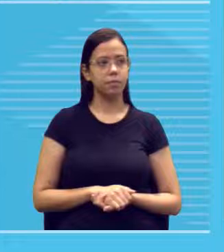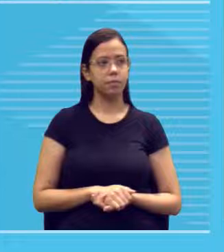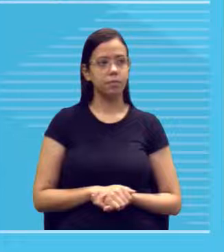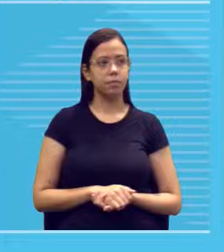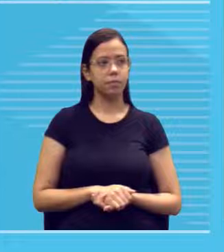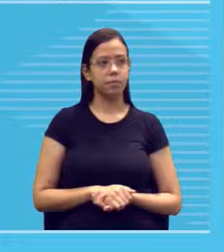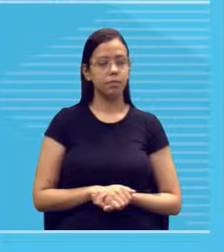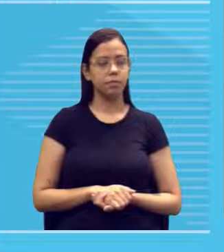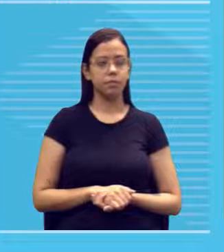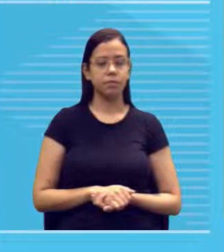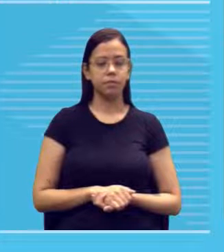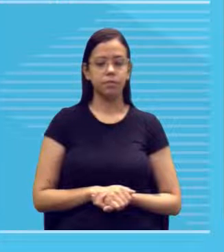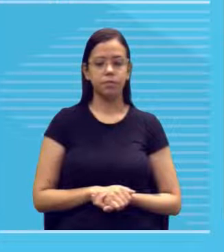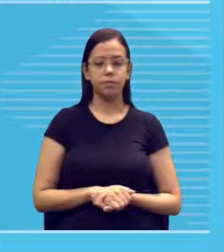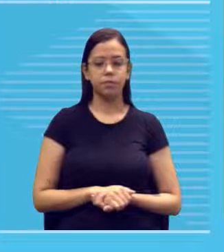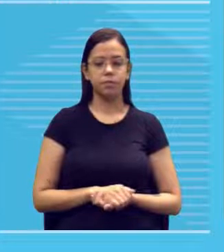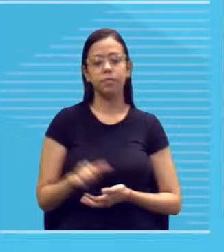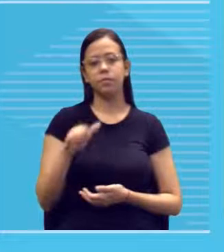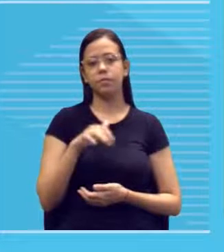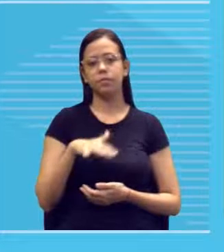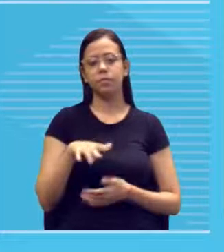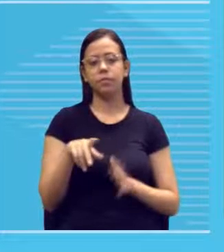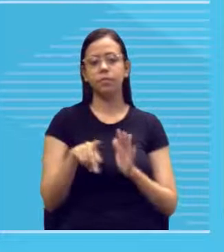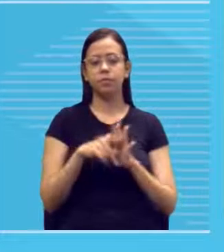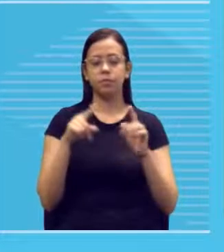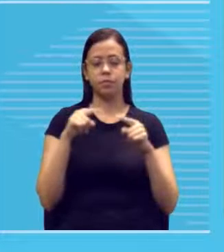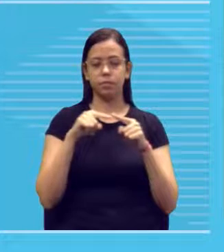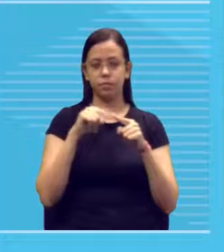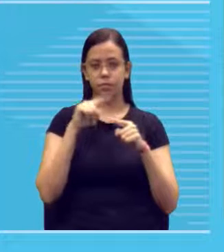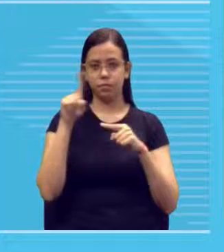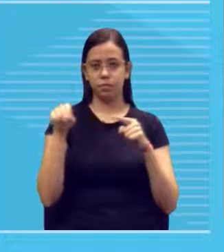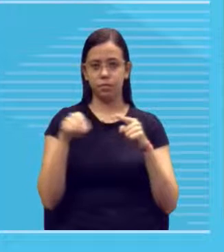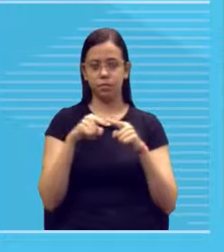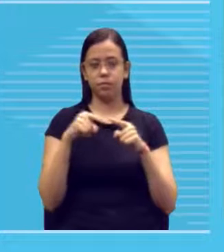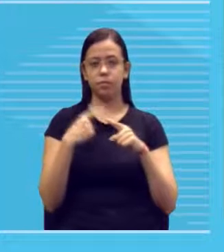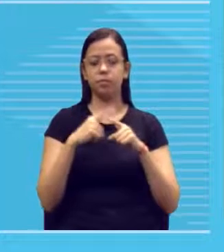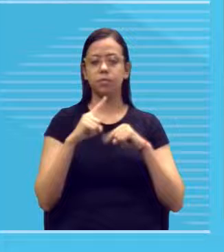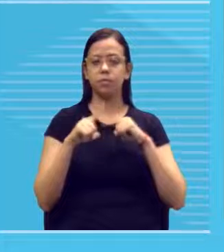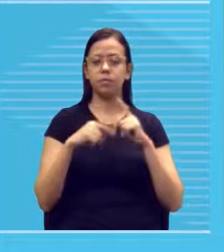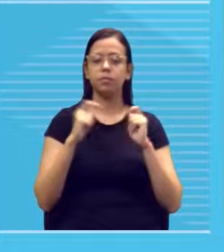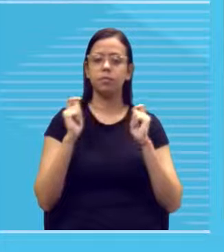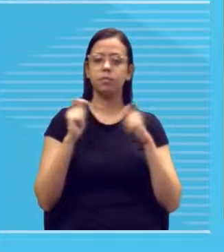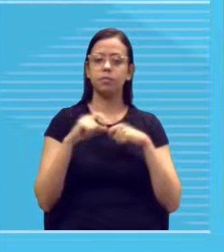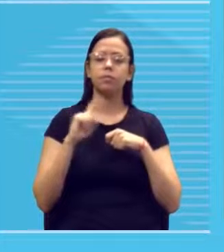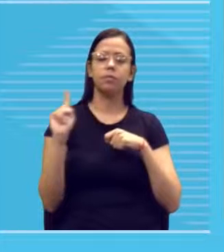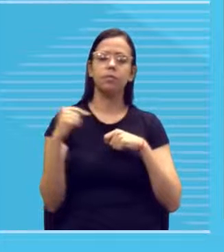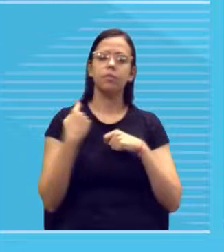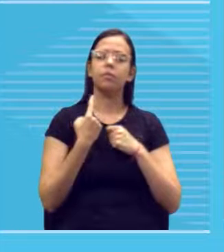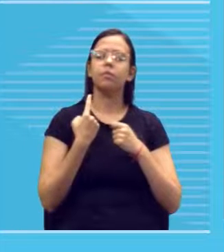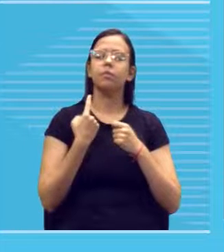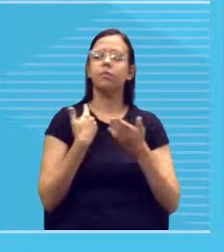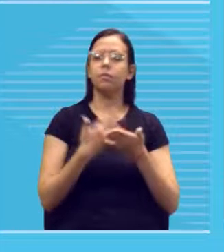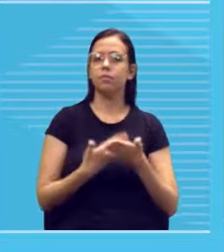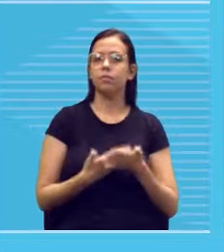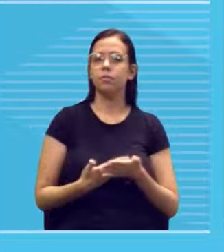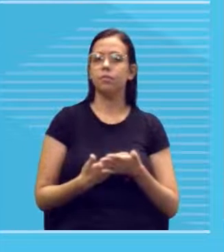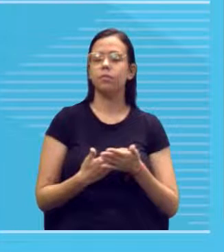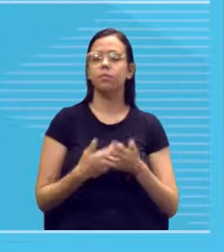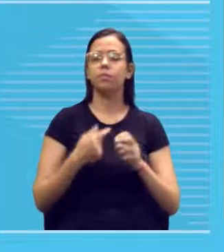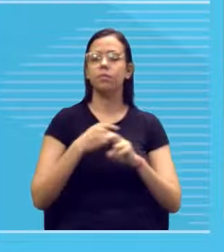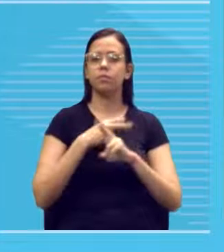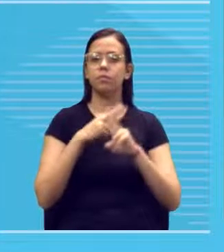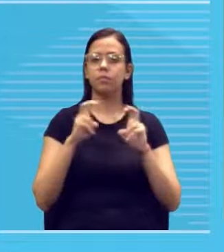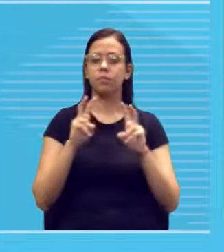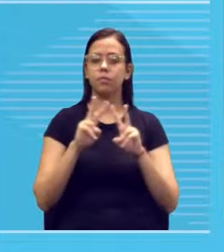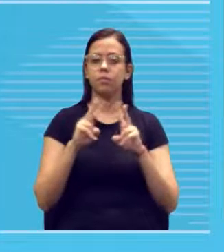Olha aí pronto área do círculo né Para que daqui a pouco a gente possa falar no volume